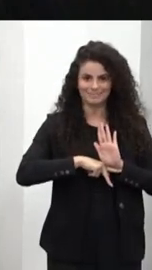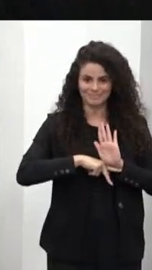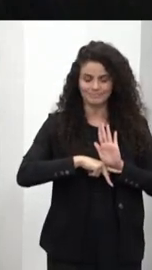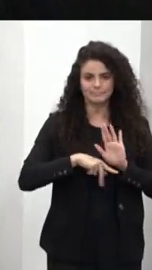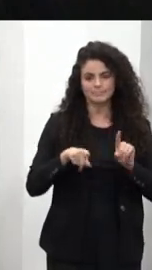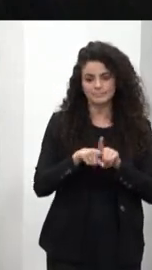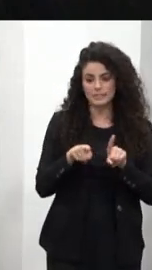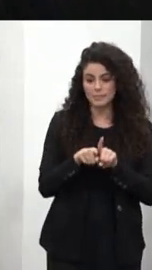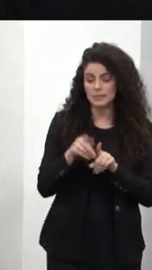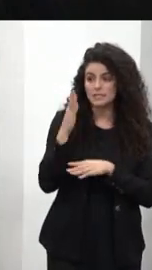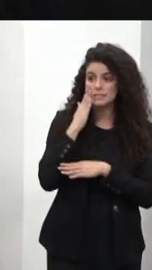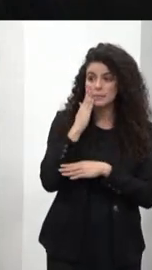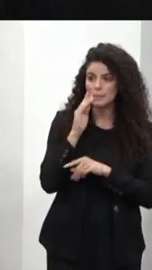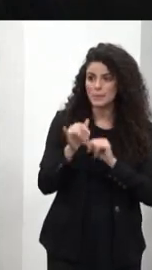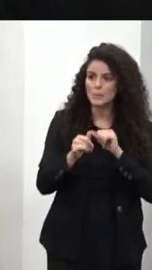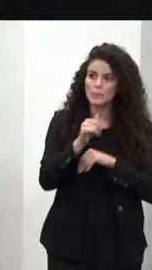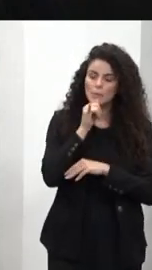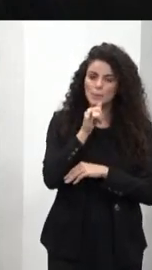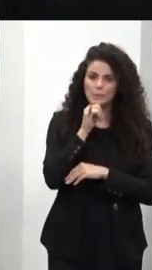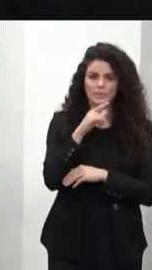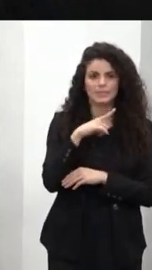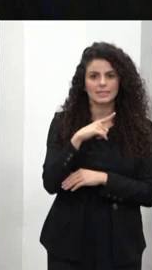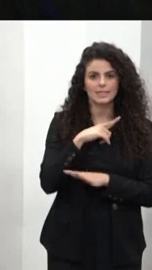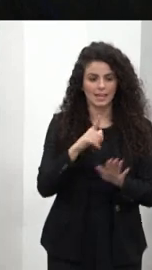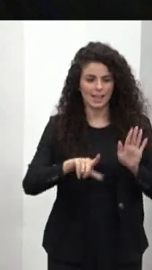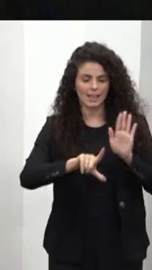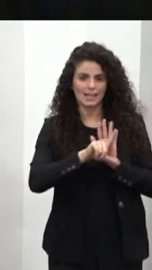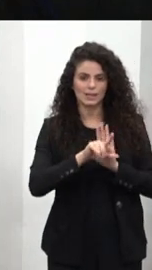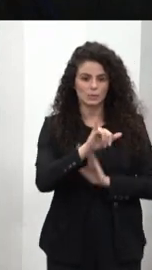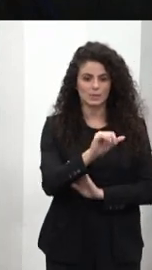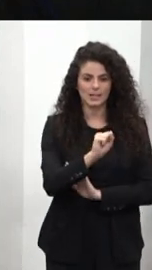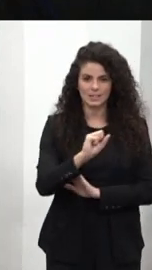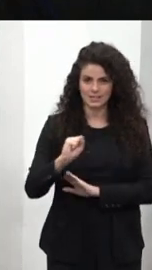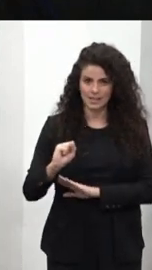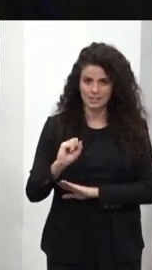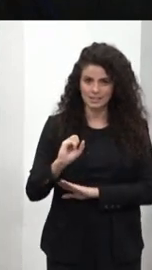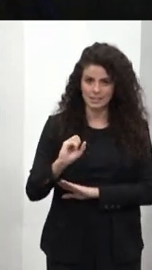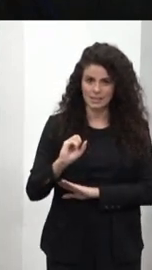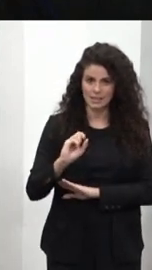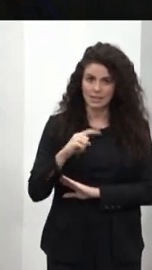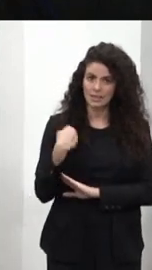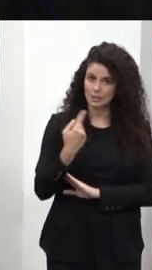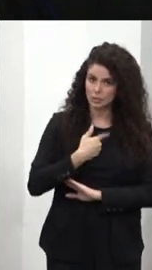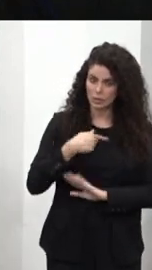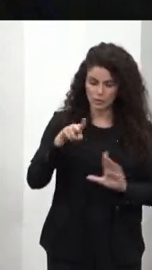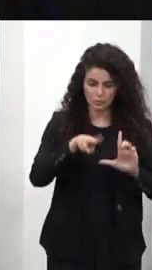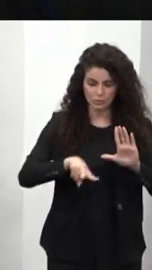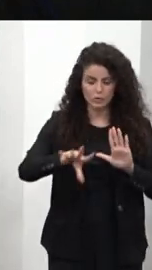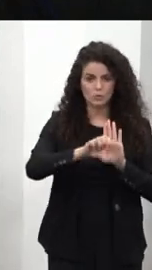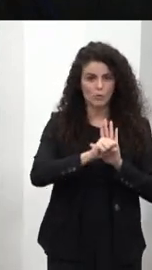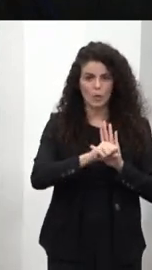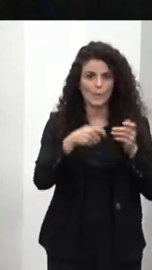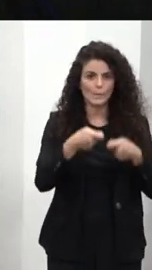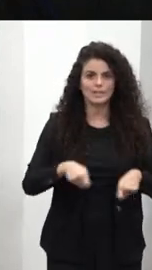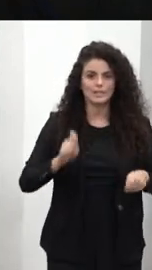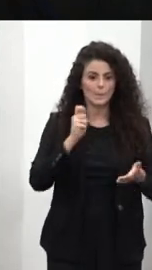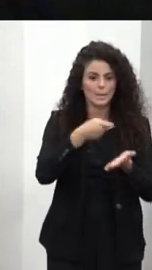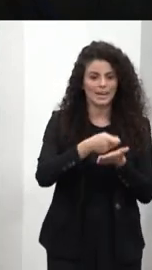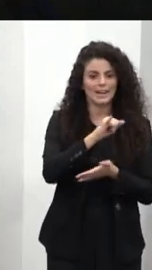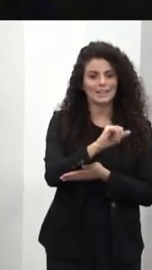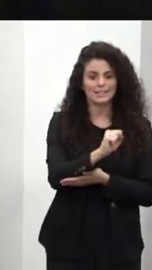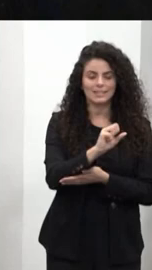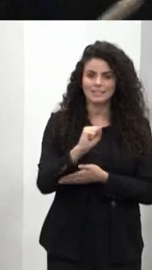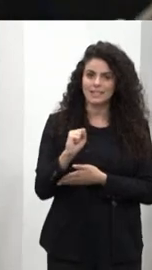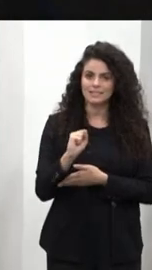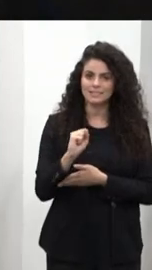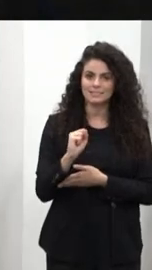contas porque a gente tem a lei do ISS que o audiovisual não pagaria é vetado o nosso setor de pagar ISS a gente